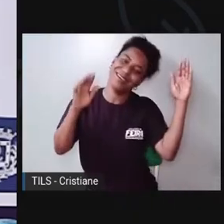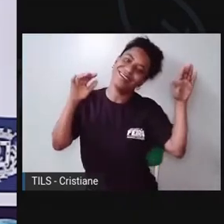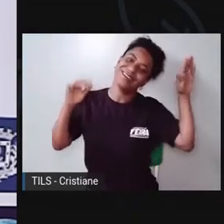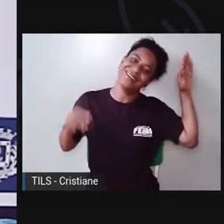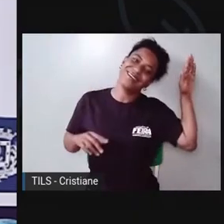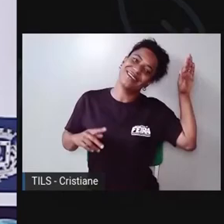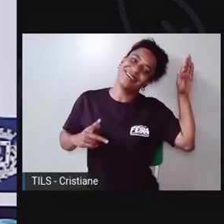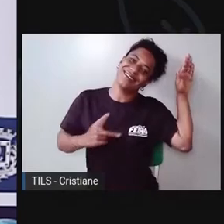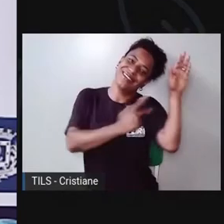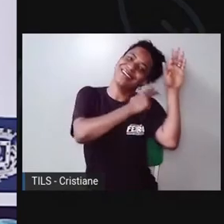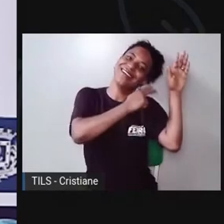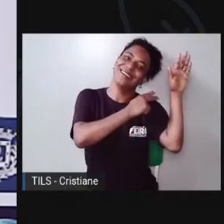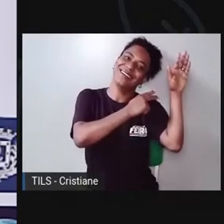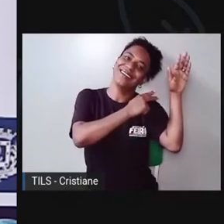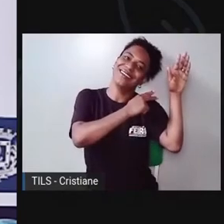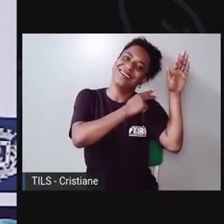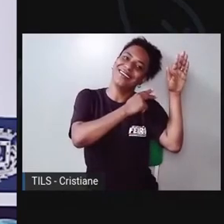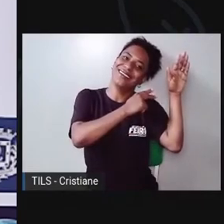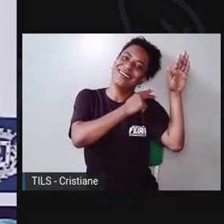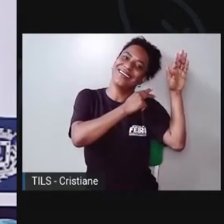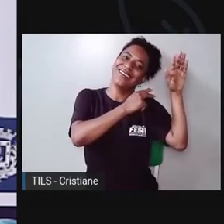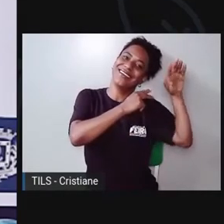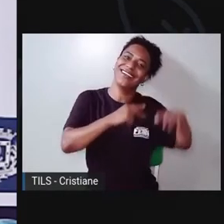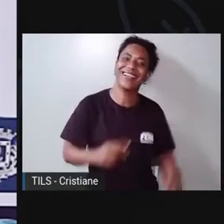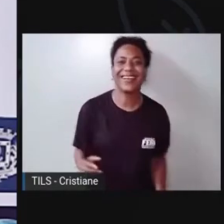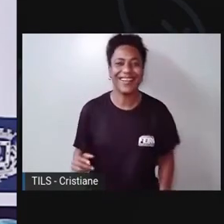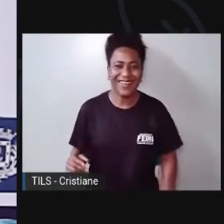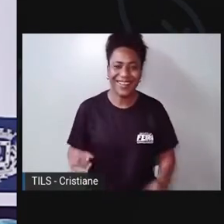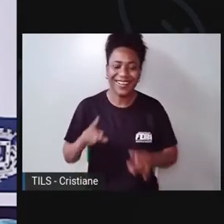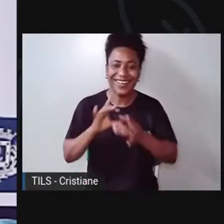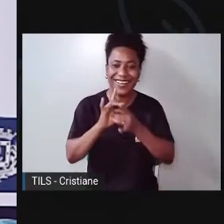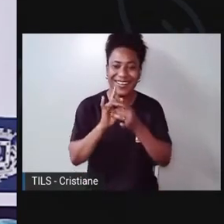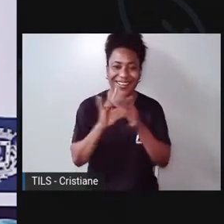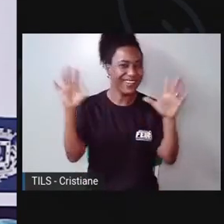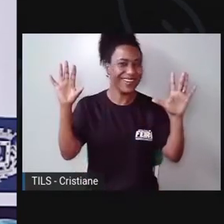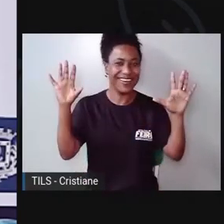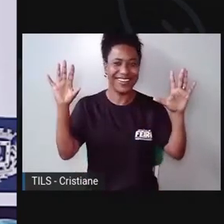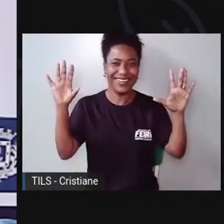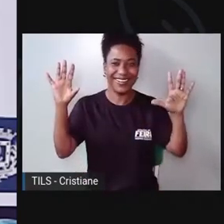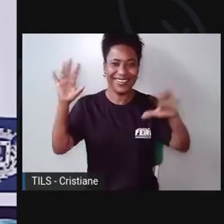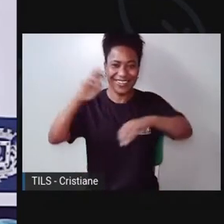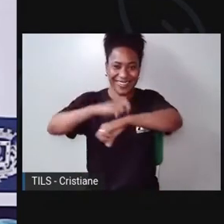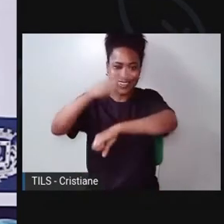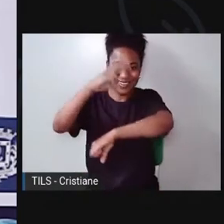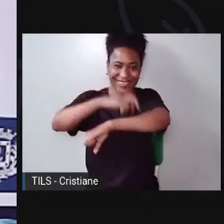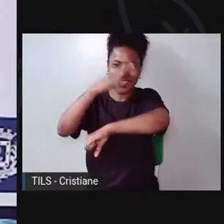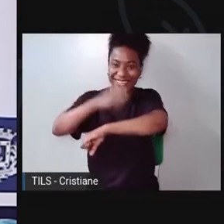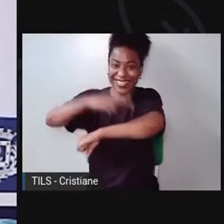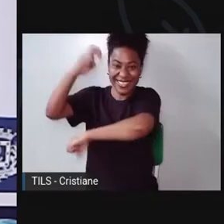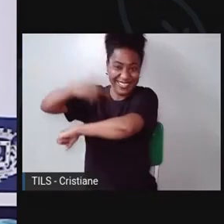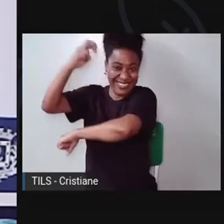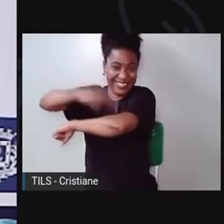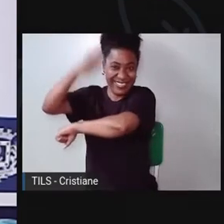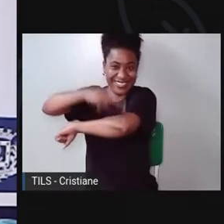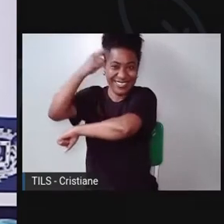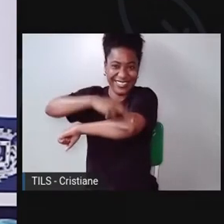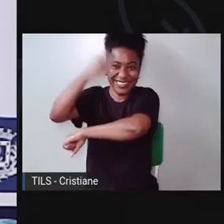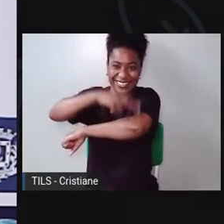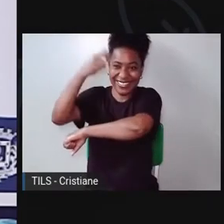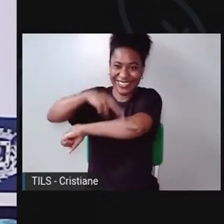jacaré cordão e não é que o Grêmio se soltou e lá se foi o grilo